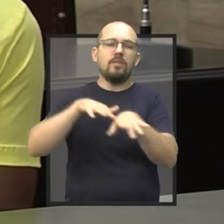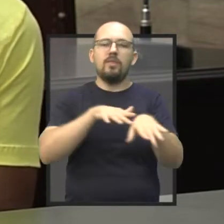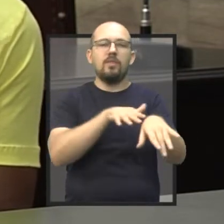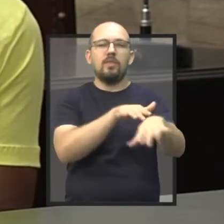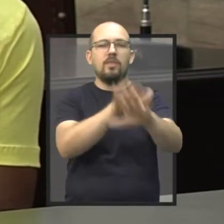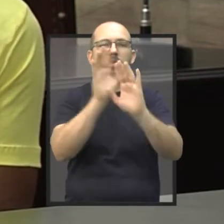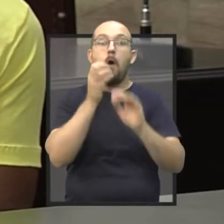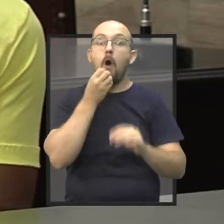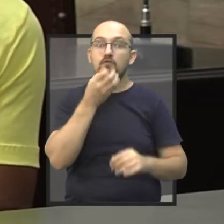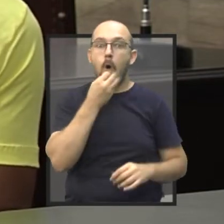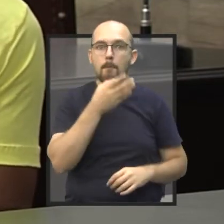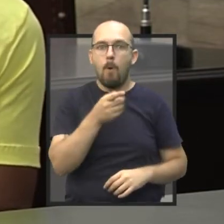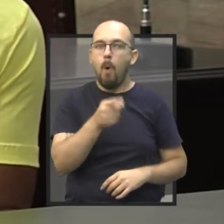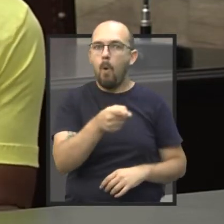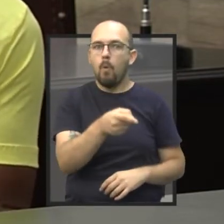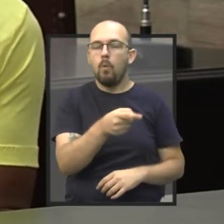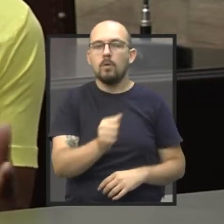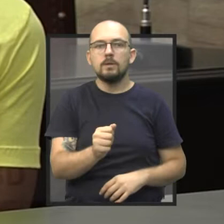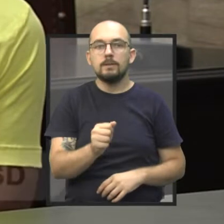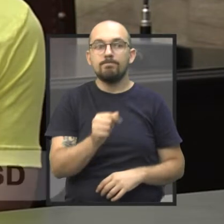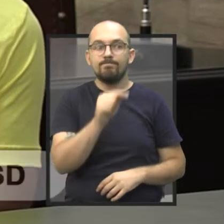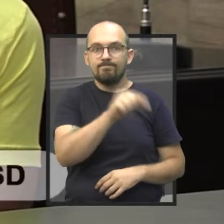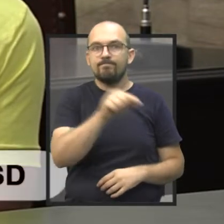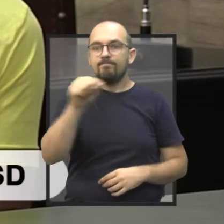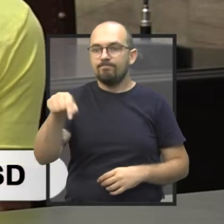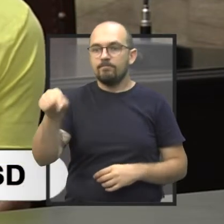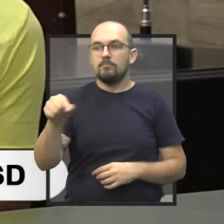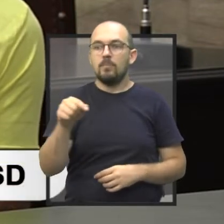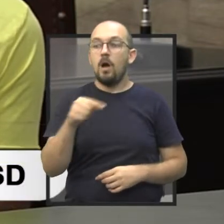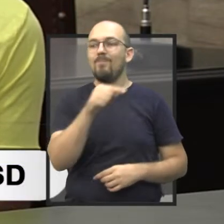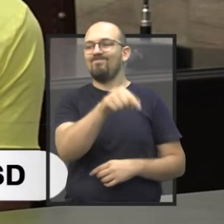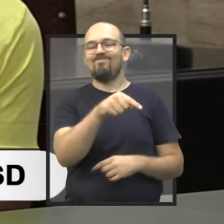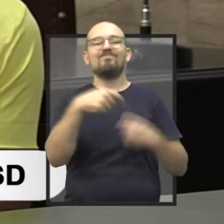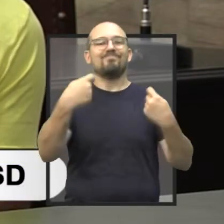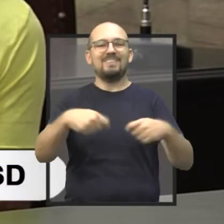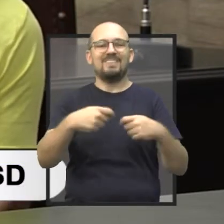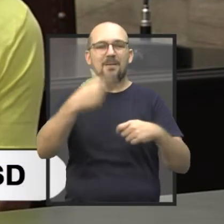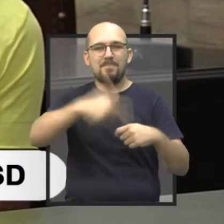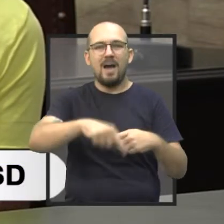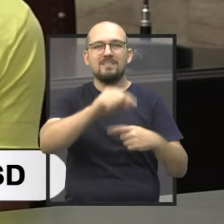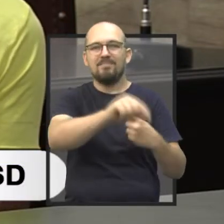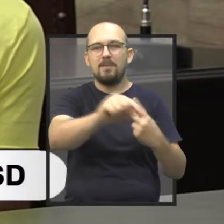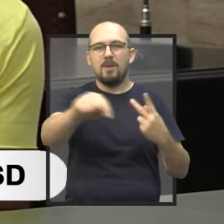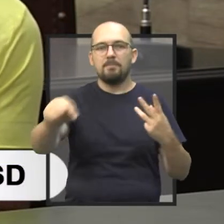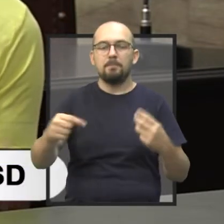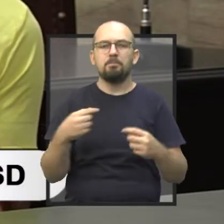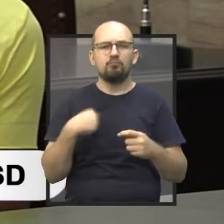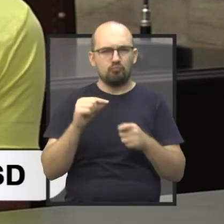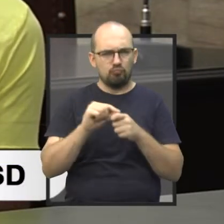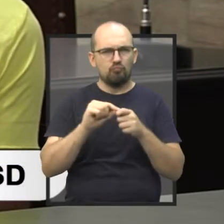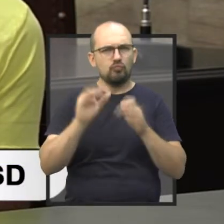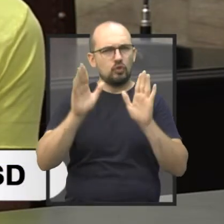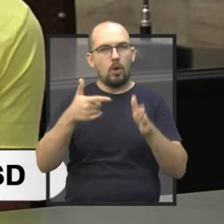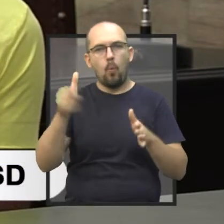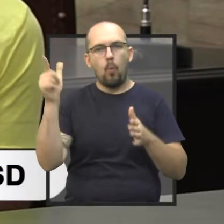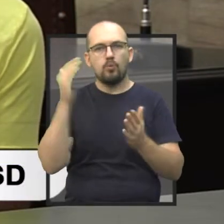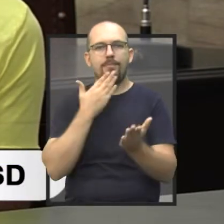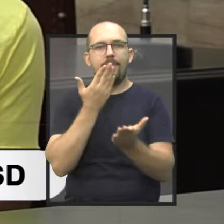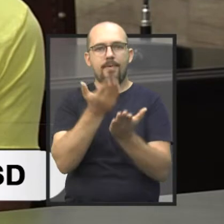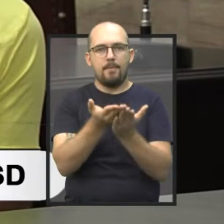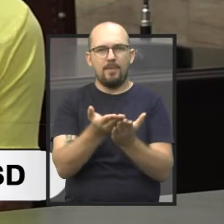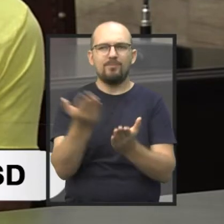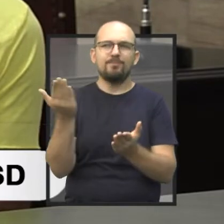muito bom. Então, gente, então esses lugares também a gente está pedindo, né? Então, como eu falei para você, eu já fiz uns outros